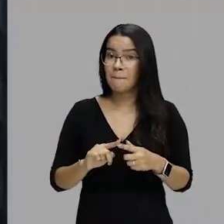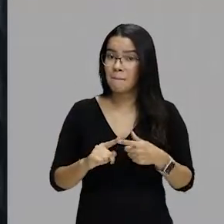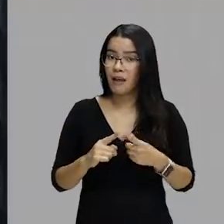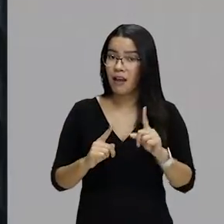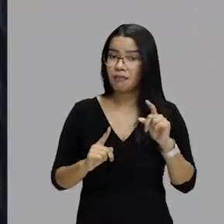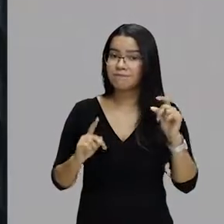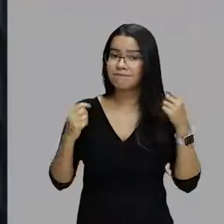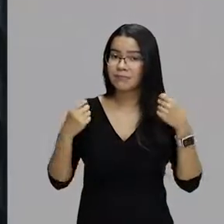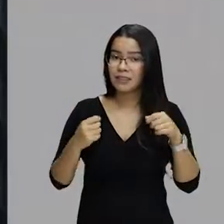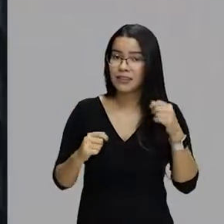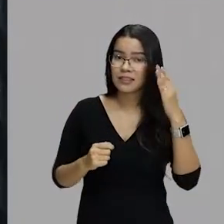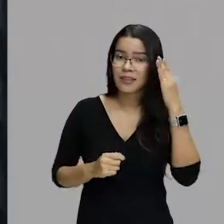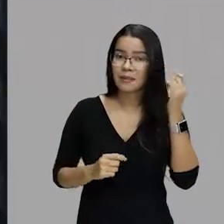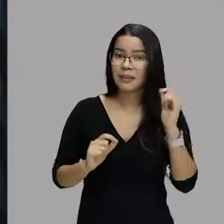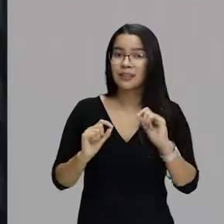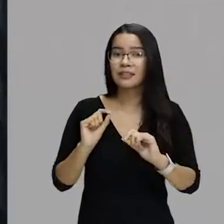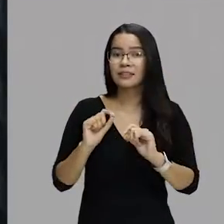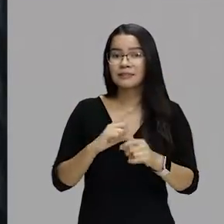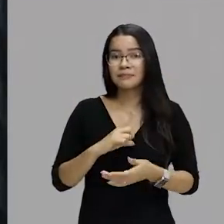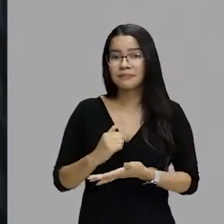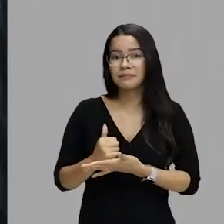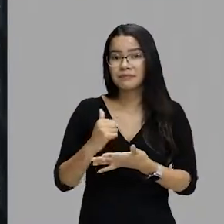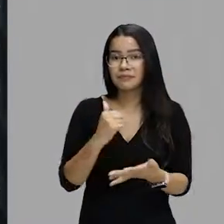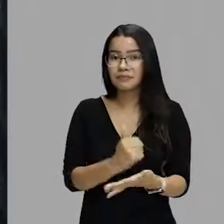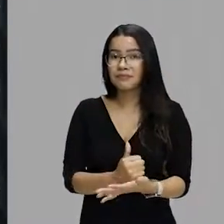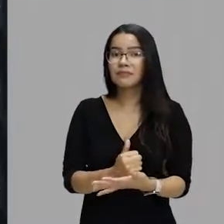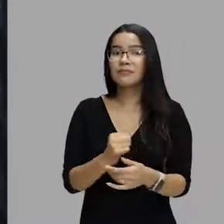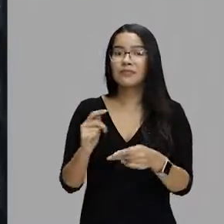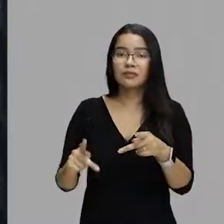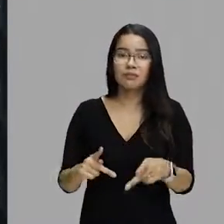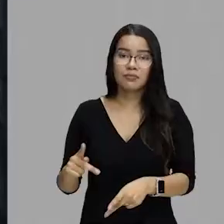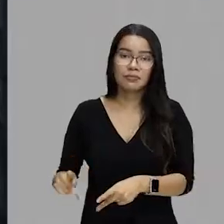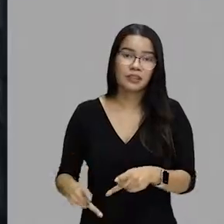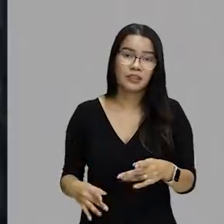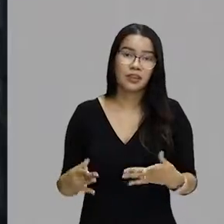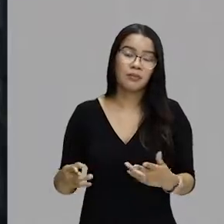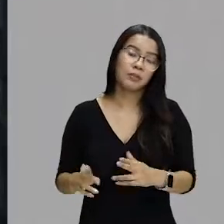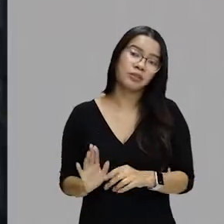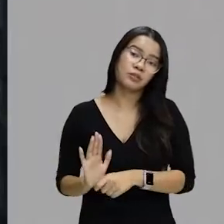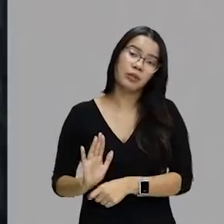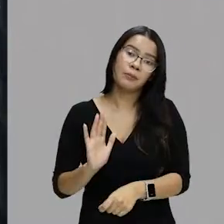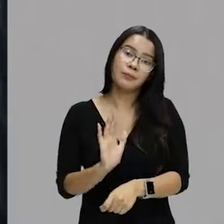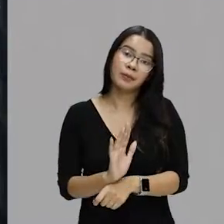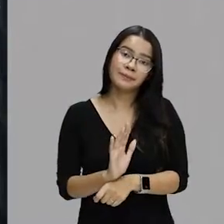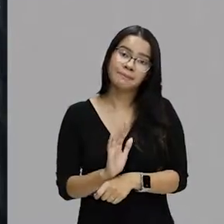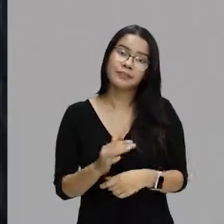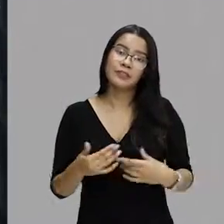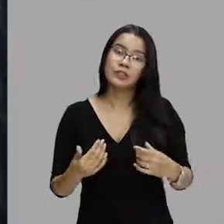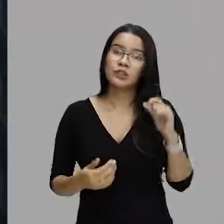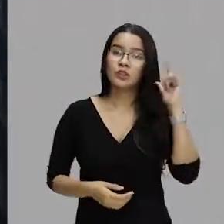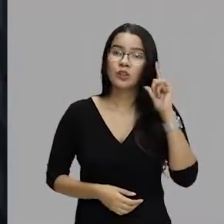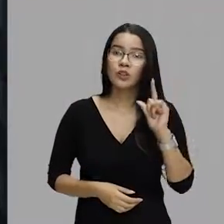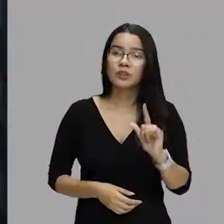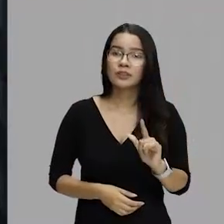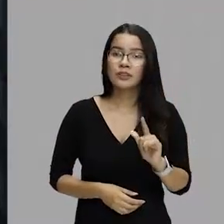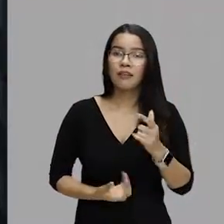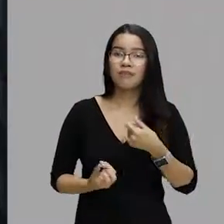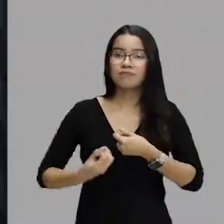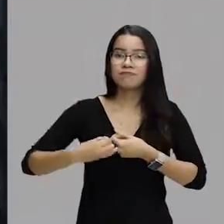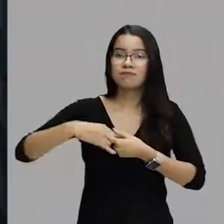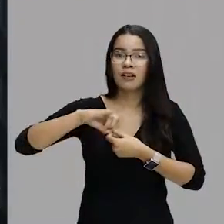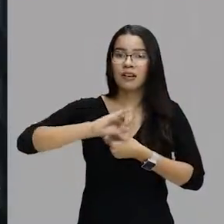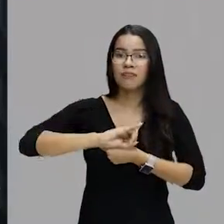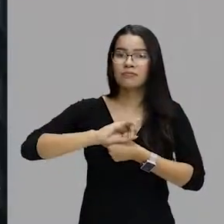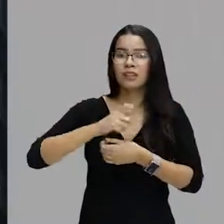ver que eles vão ter o apoio popular. E a partir desse apoio popular, eles conseguem derrubar a